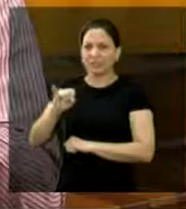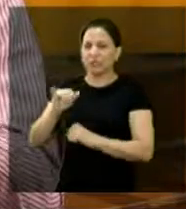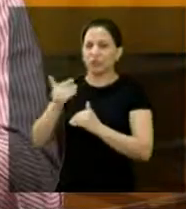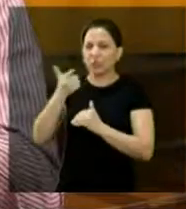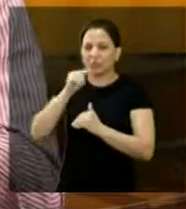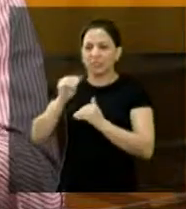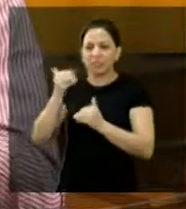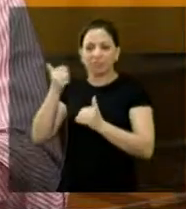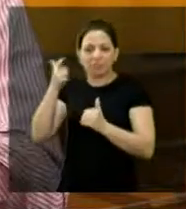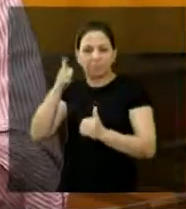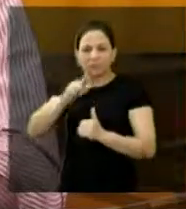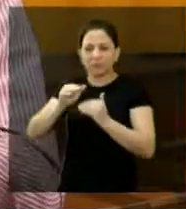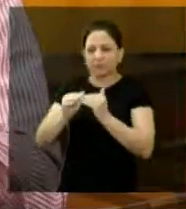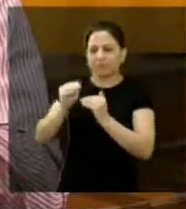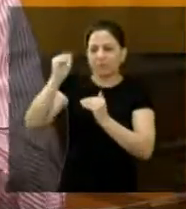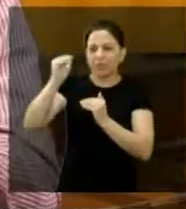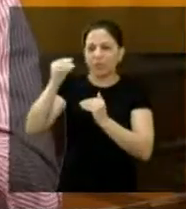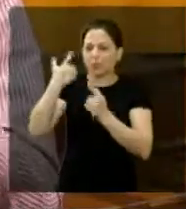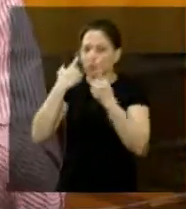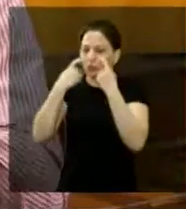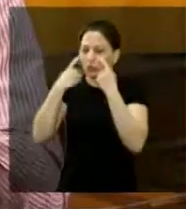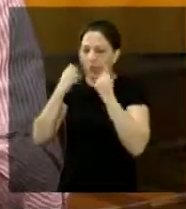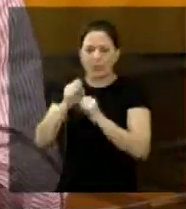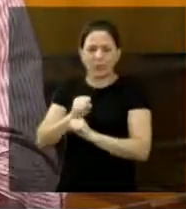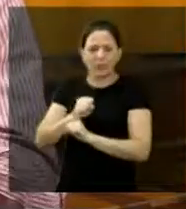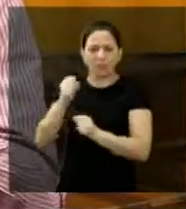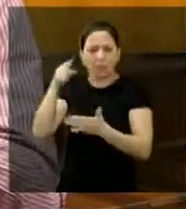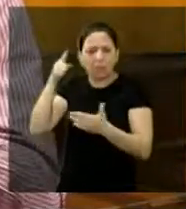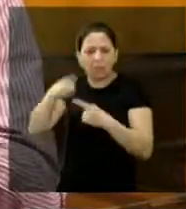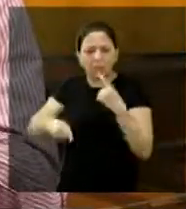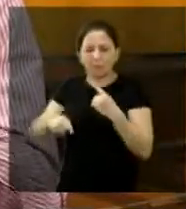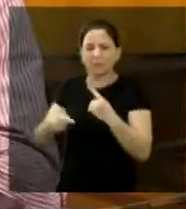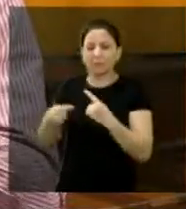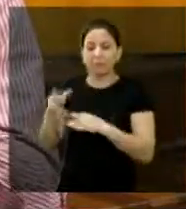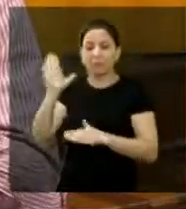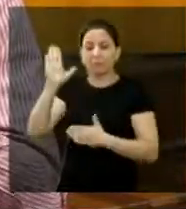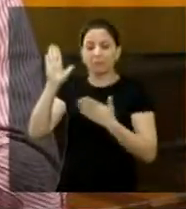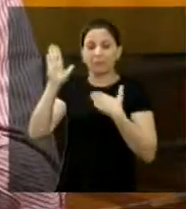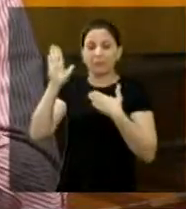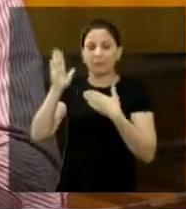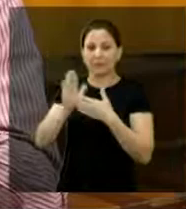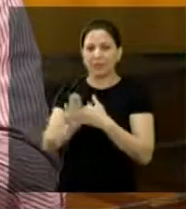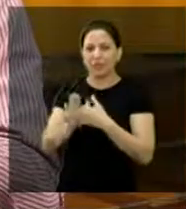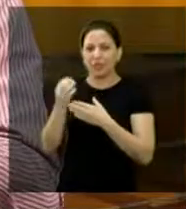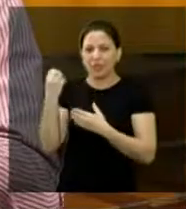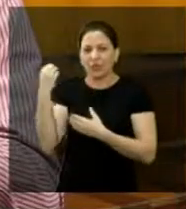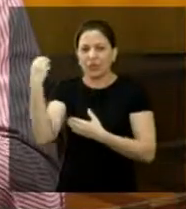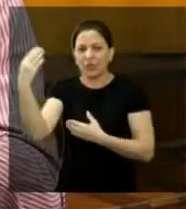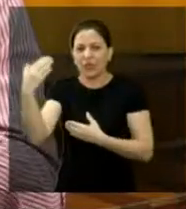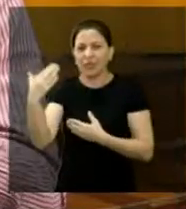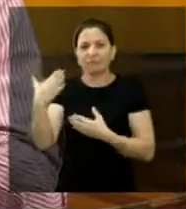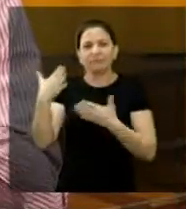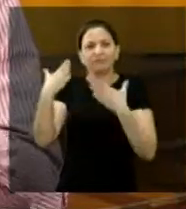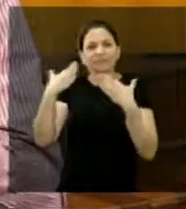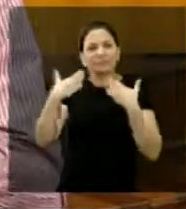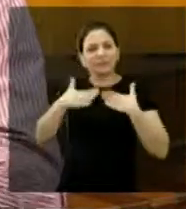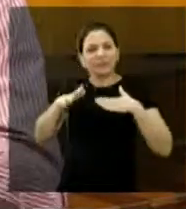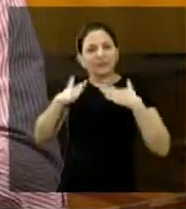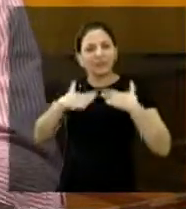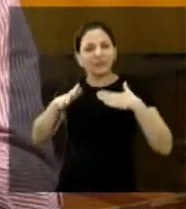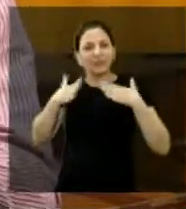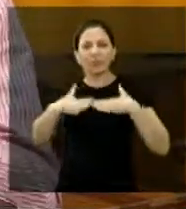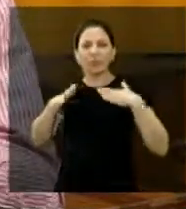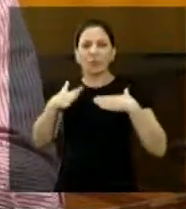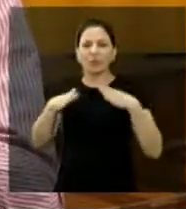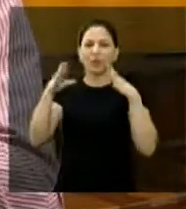tiver que falar, mas não chore. Tudo bem. Fizemos uma viagem tranquila, curiosamente deu tudo certo, rapaz. Uma viagem, geralmente viagem tem algum